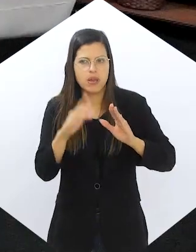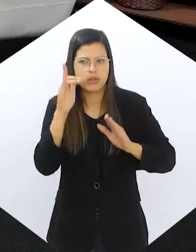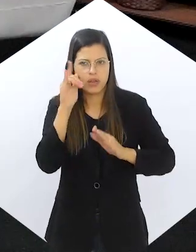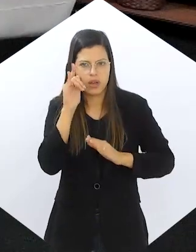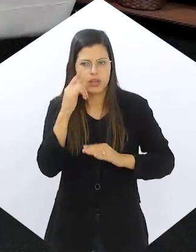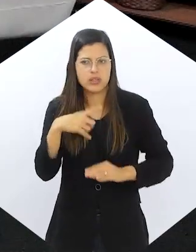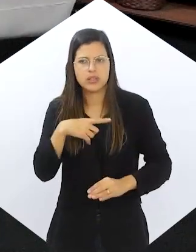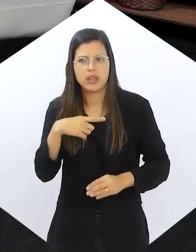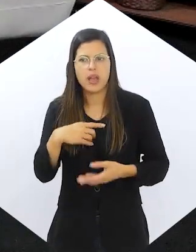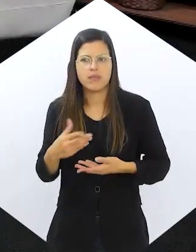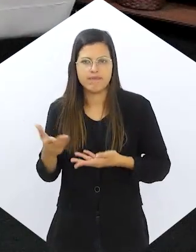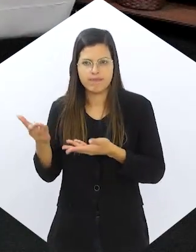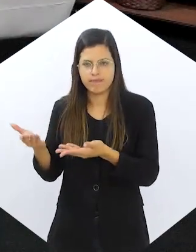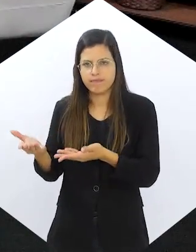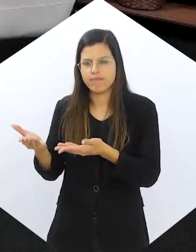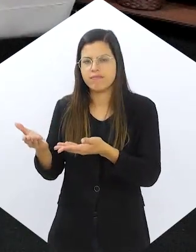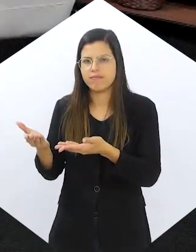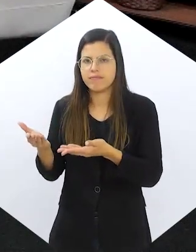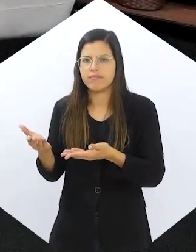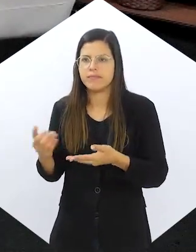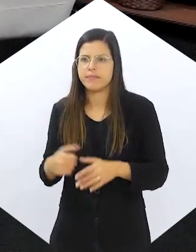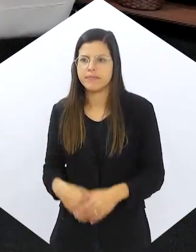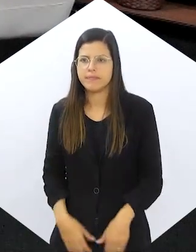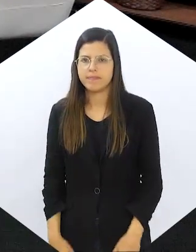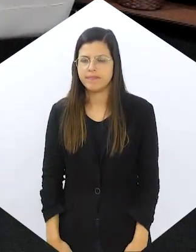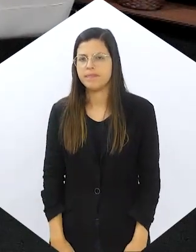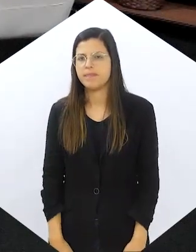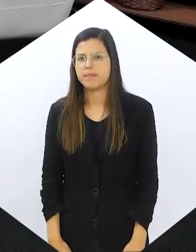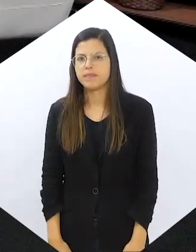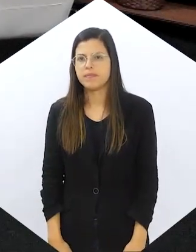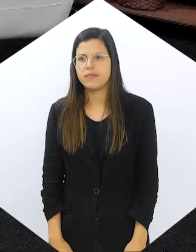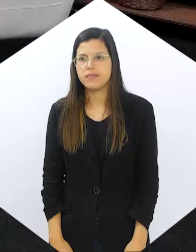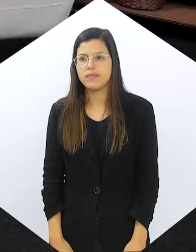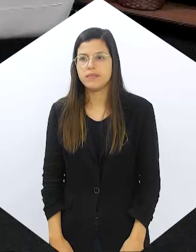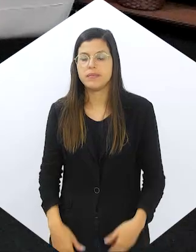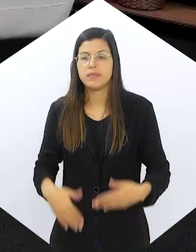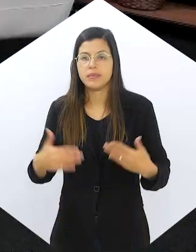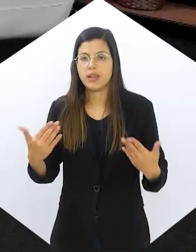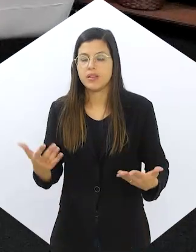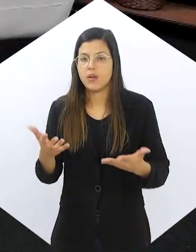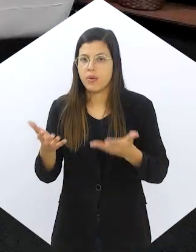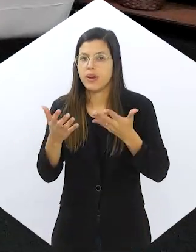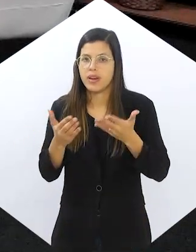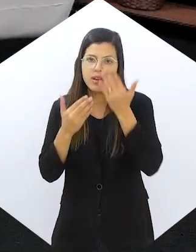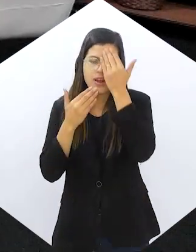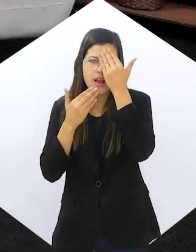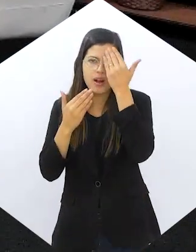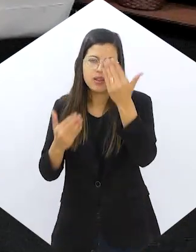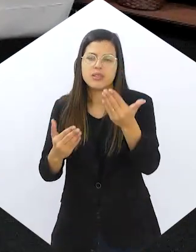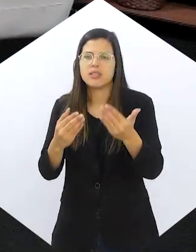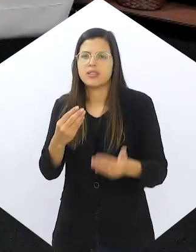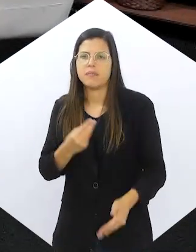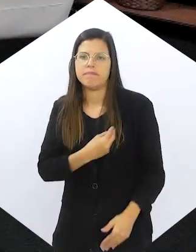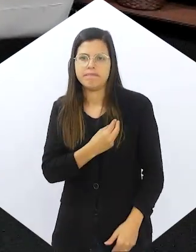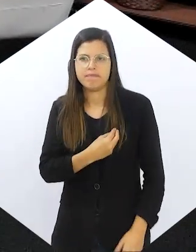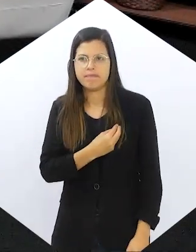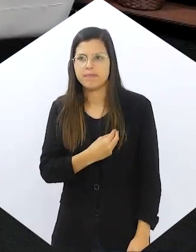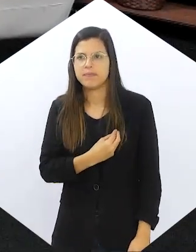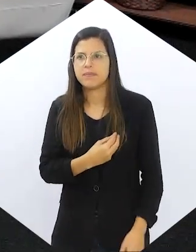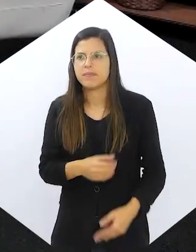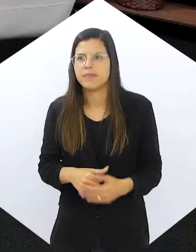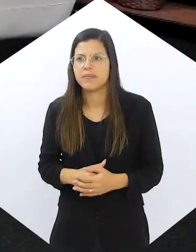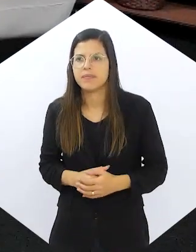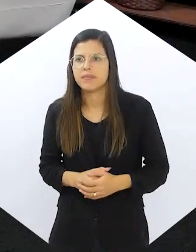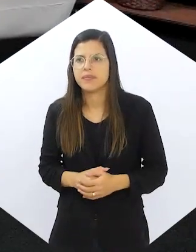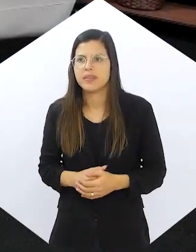Instagram também? Tem esse e-mail e tem o Instagram também, que é Saúde RJ. Gente, queria muito agradecer a presença de